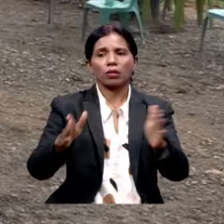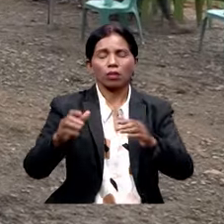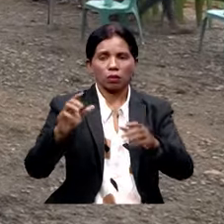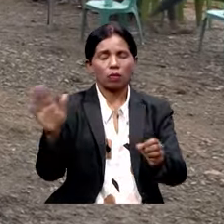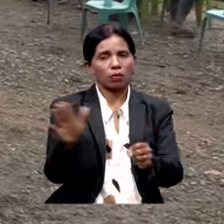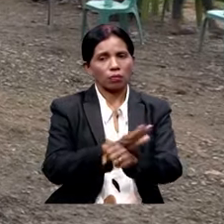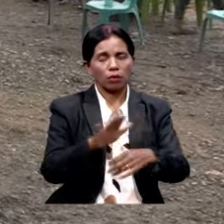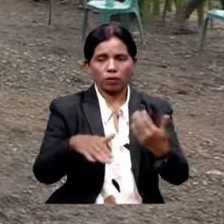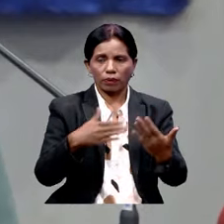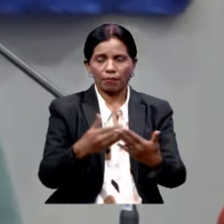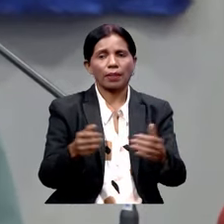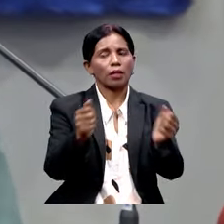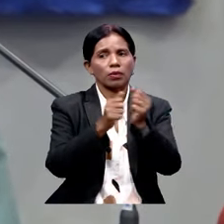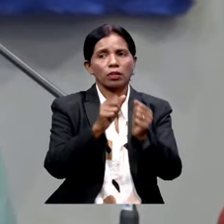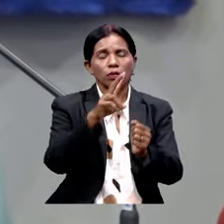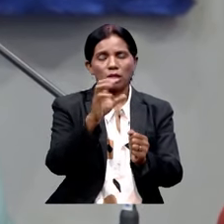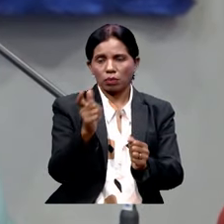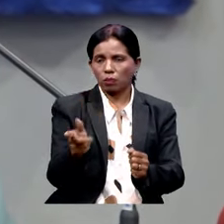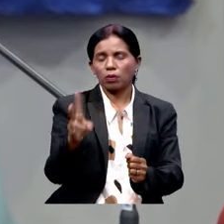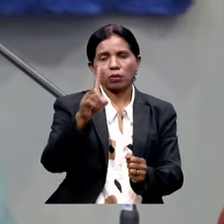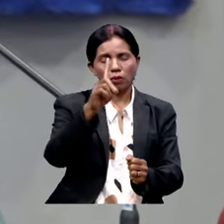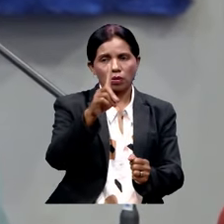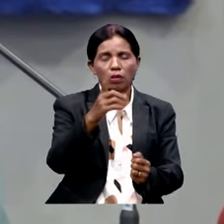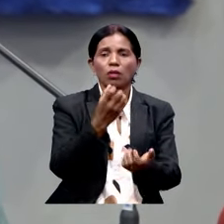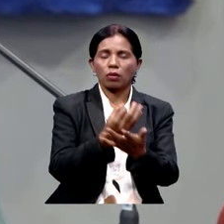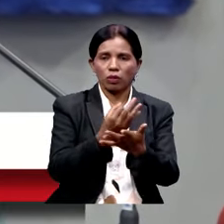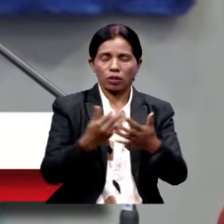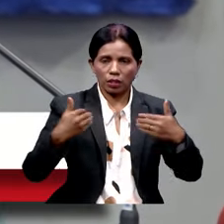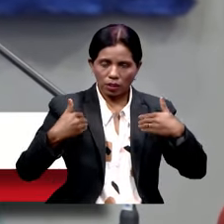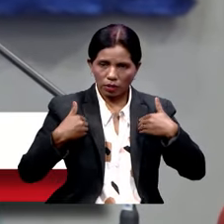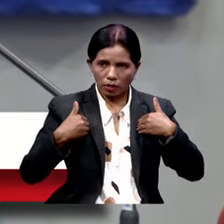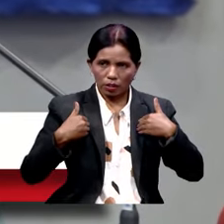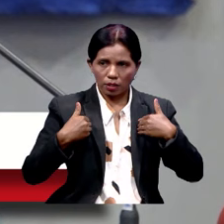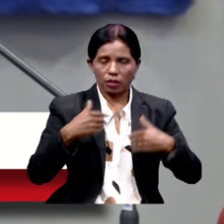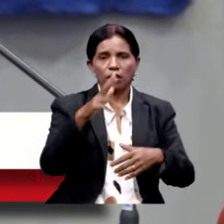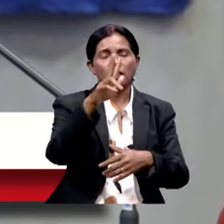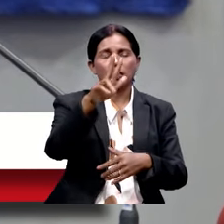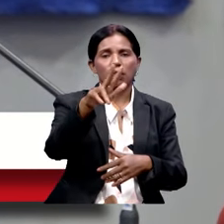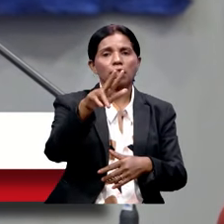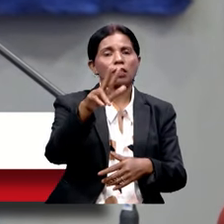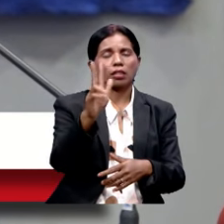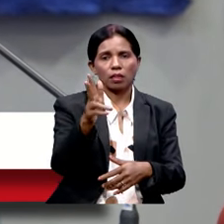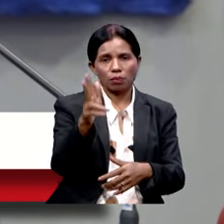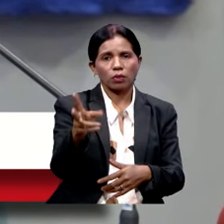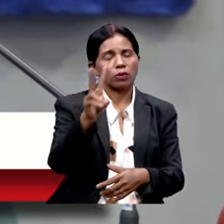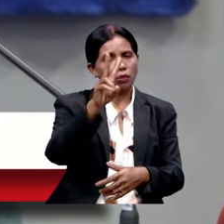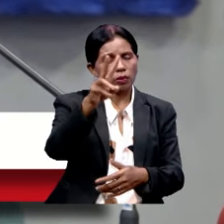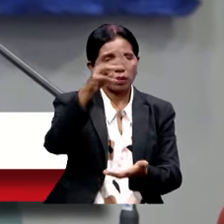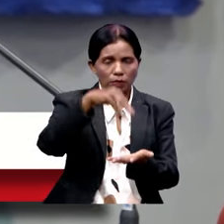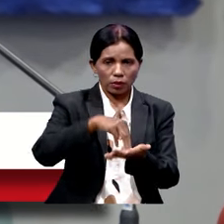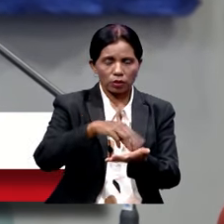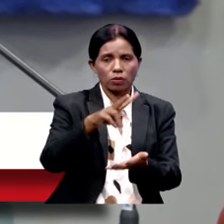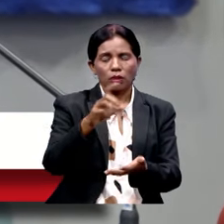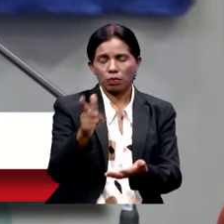A multa foi de 2021, o Sanija Teona Crai, 32 milhões. Também em